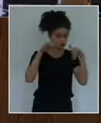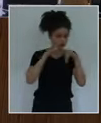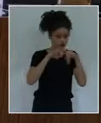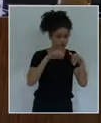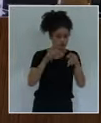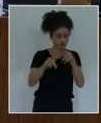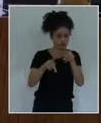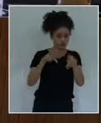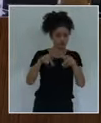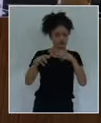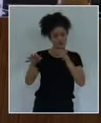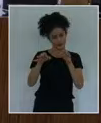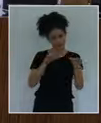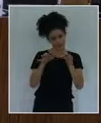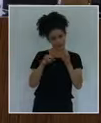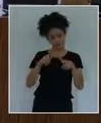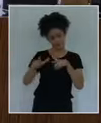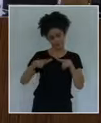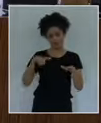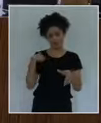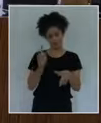as providências aqui.